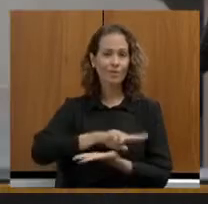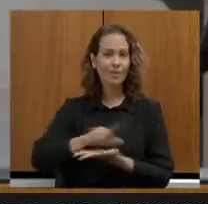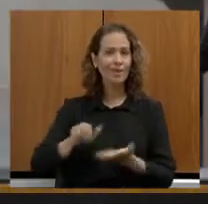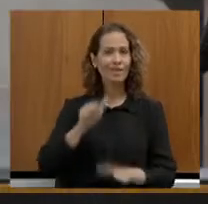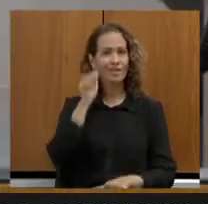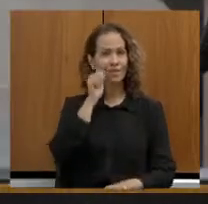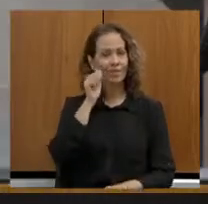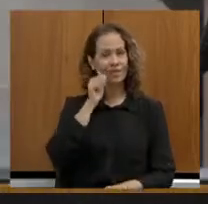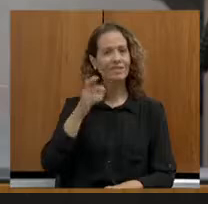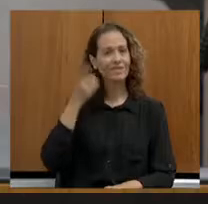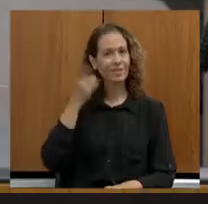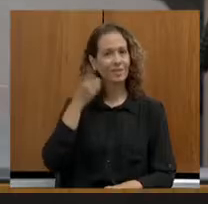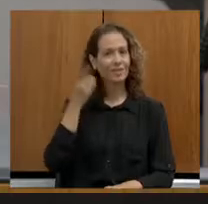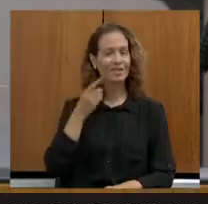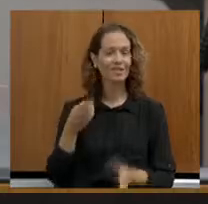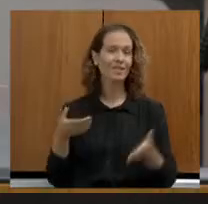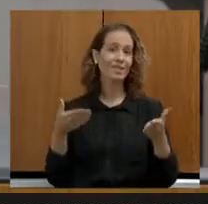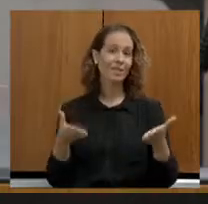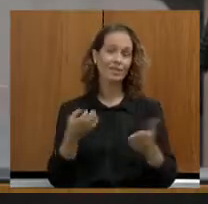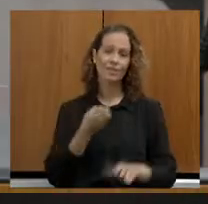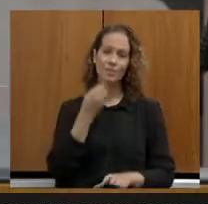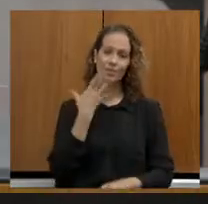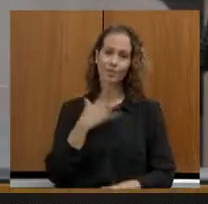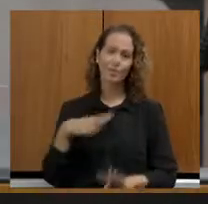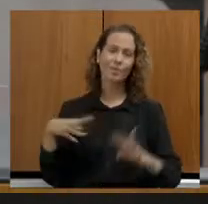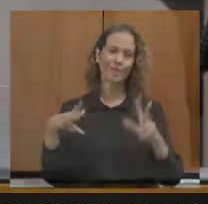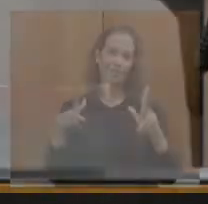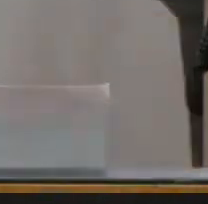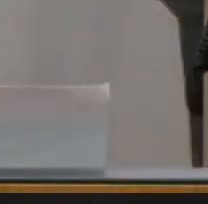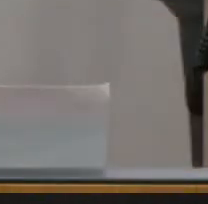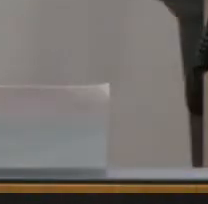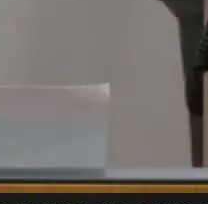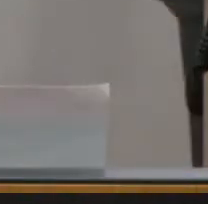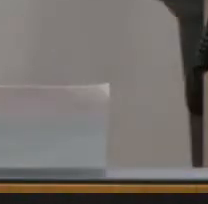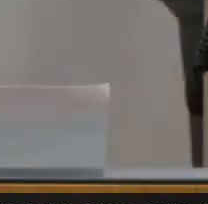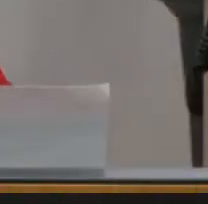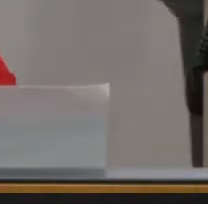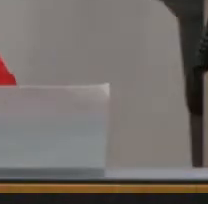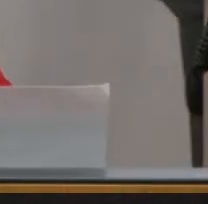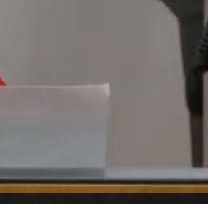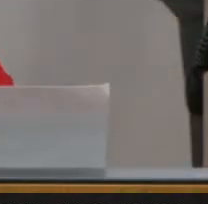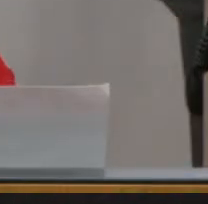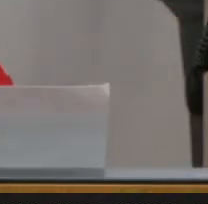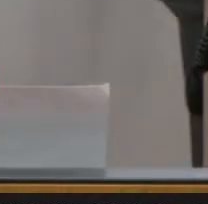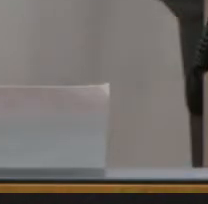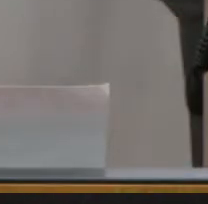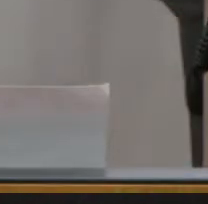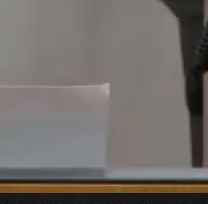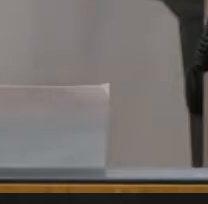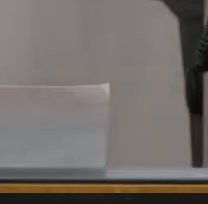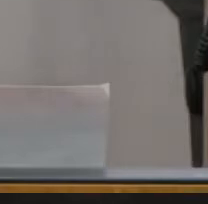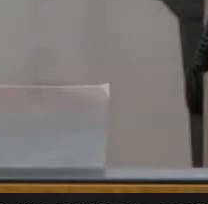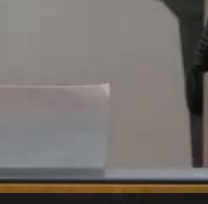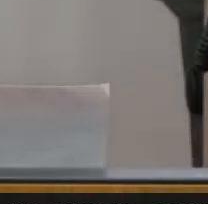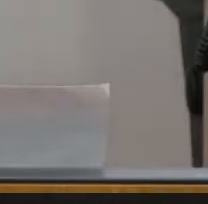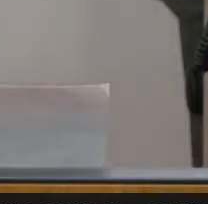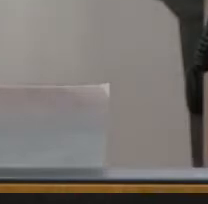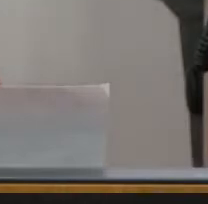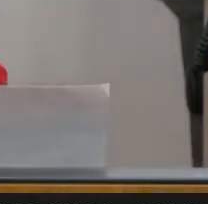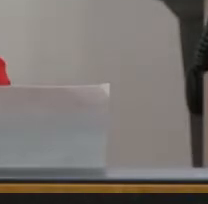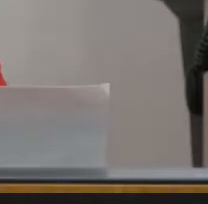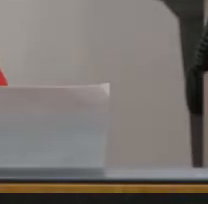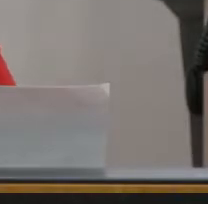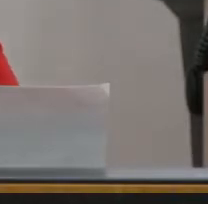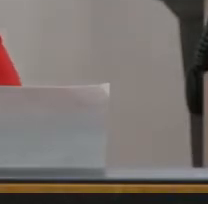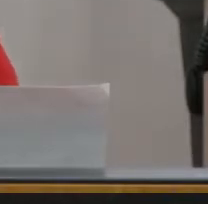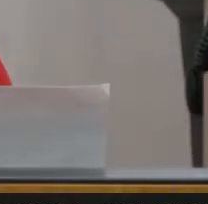mulheres deputadas isso é simbólico para todas as nossas é eu quero Antes de iniciar a ordem